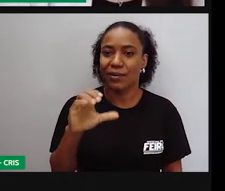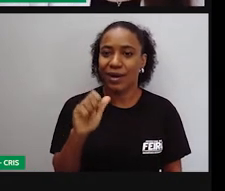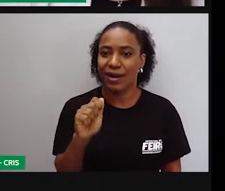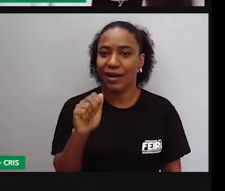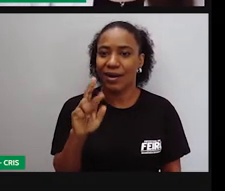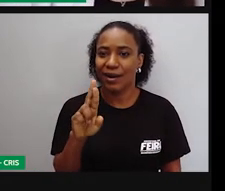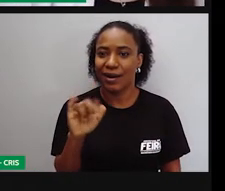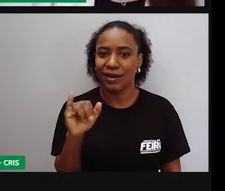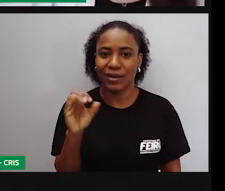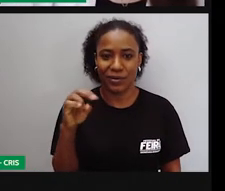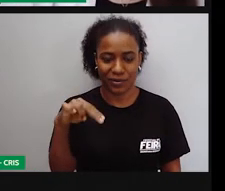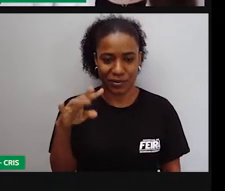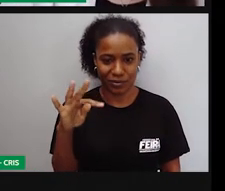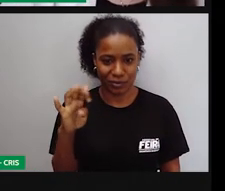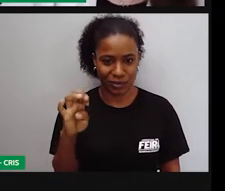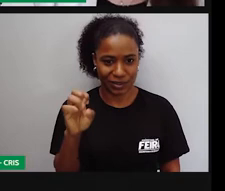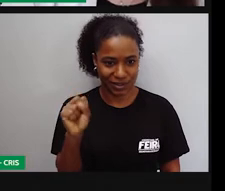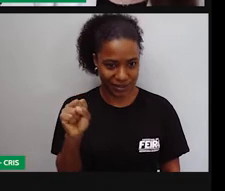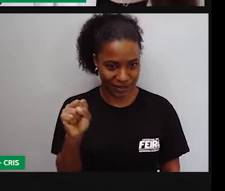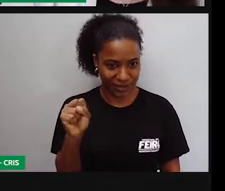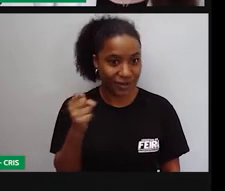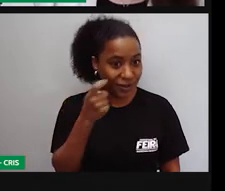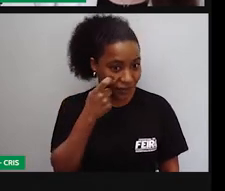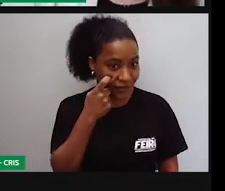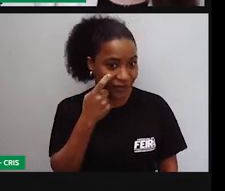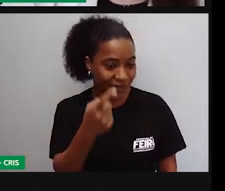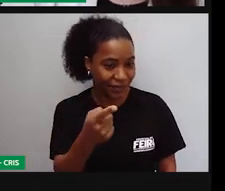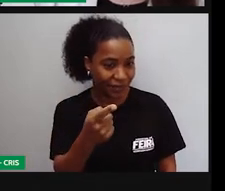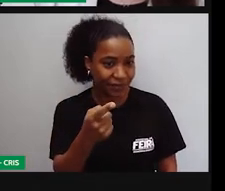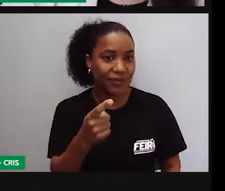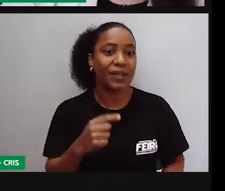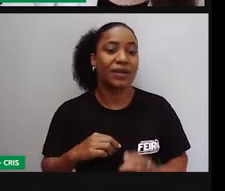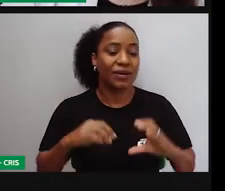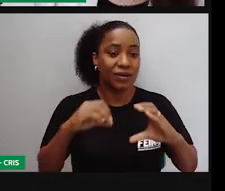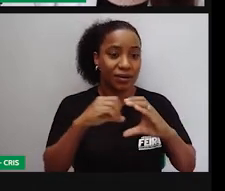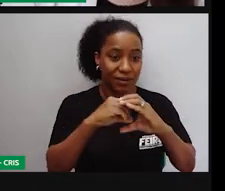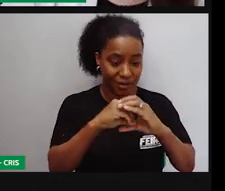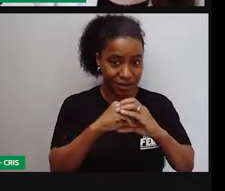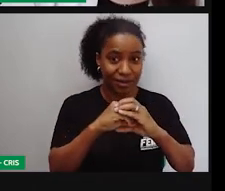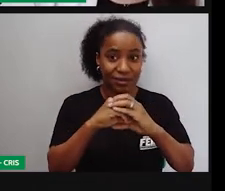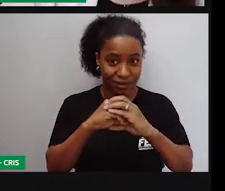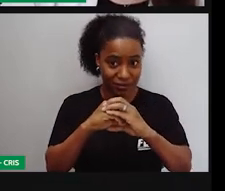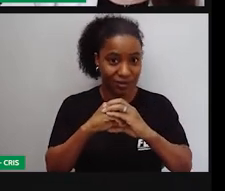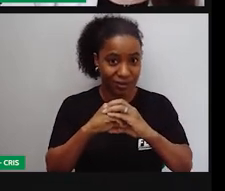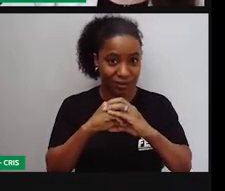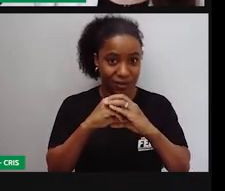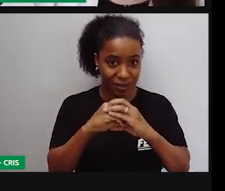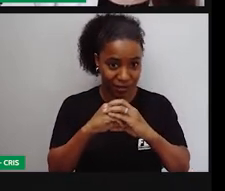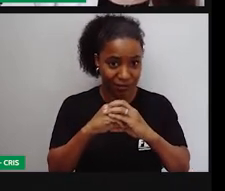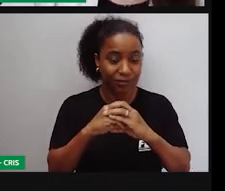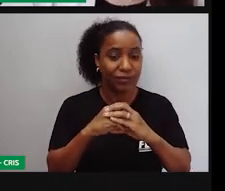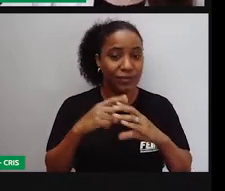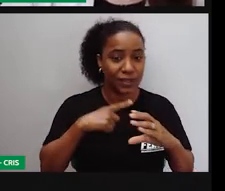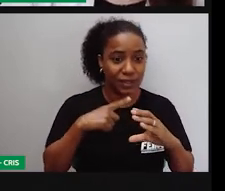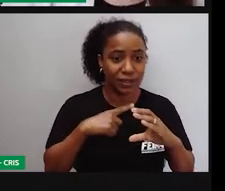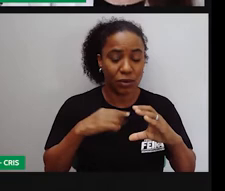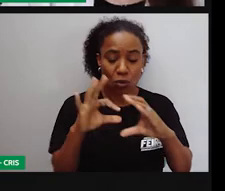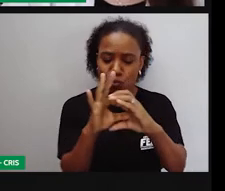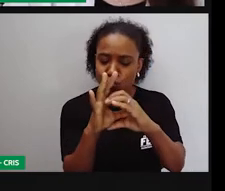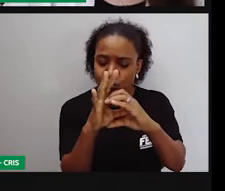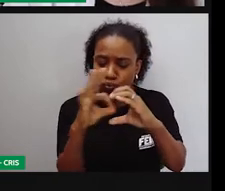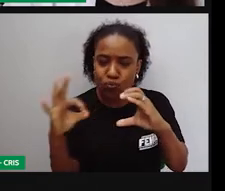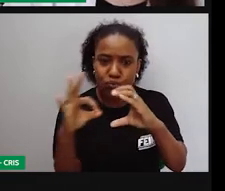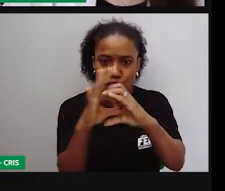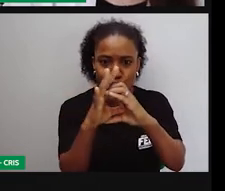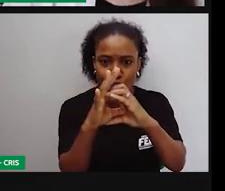só, esse tipo de célula são aquelas que apresentam um núcleo delimitado por